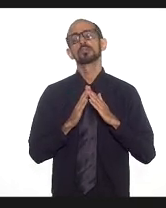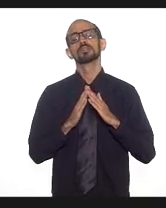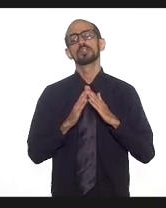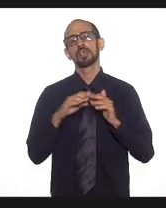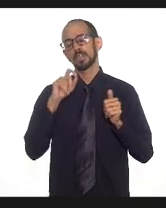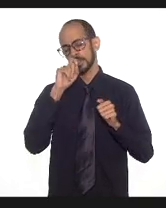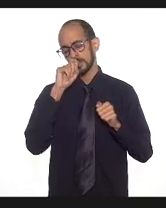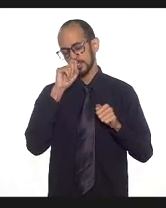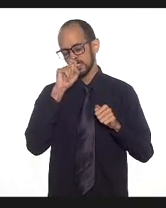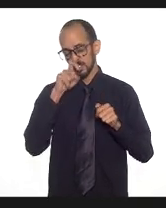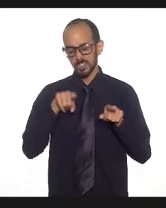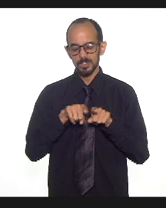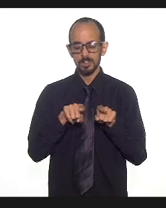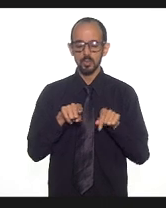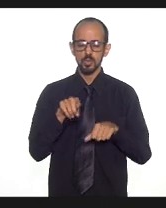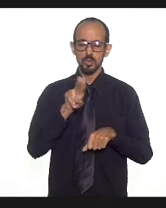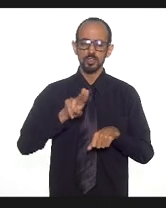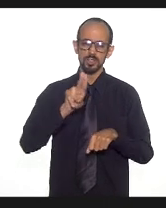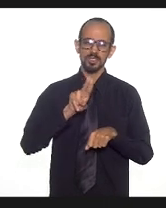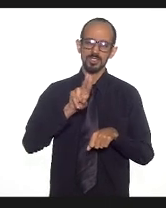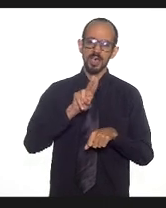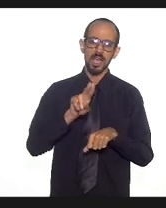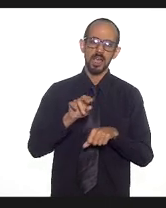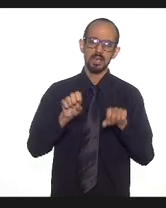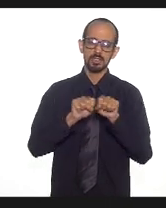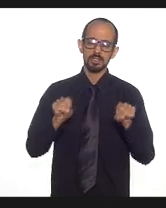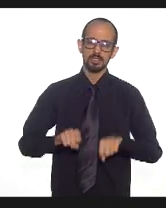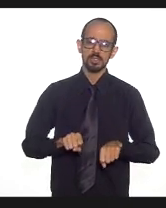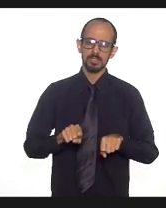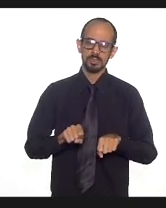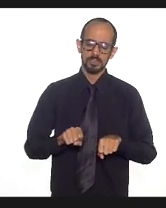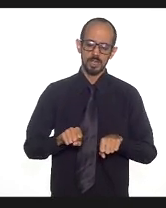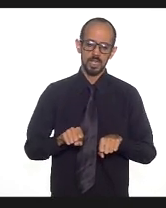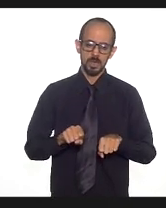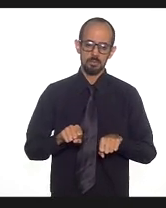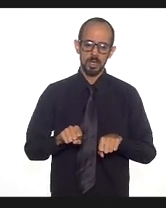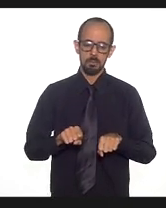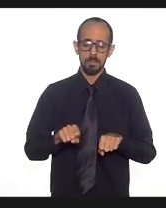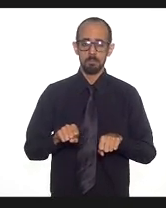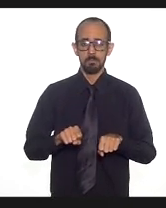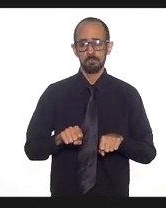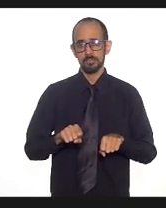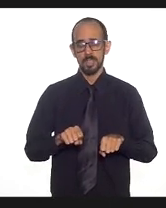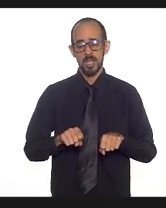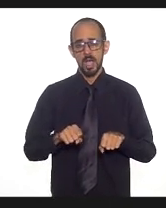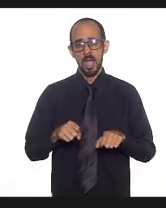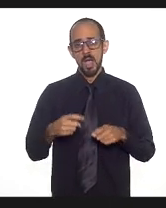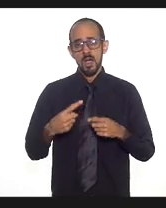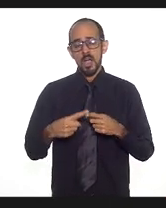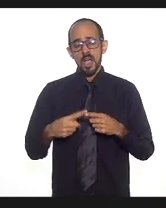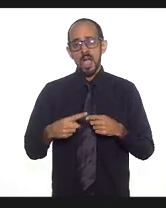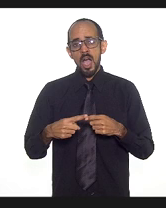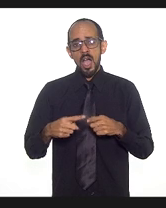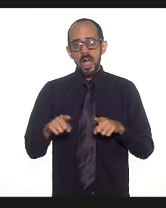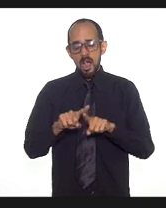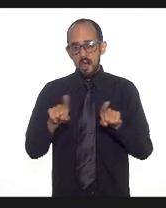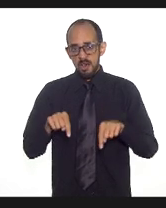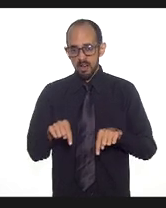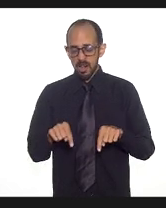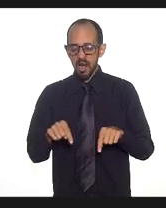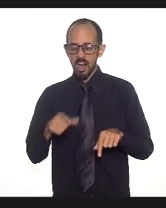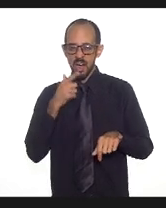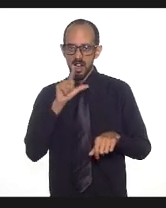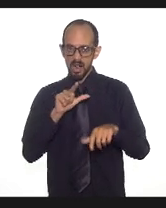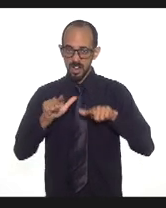usar ferramenta de mercado, como a gente tem várias por aí, para que o servidor possa trabalhar de forma remota,